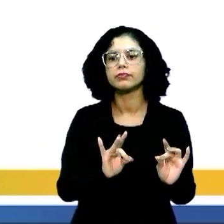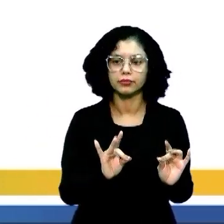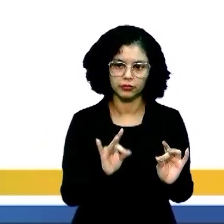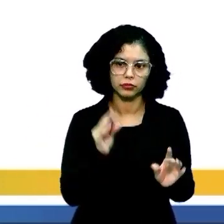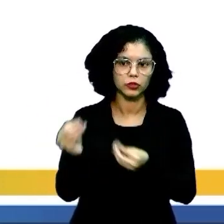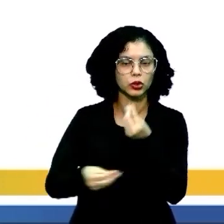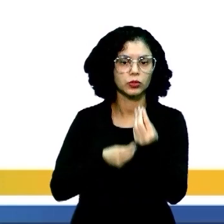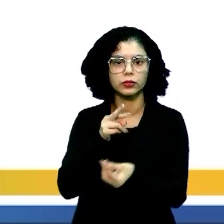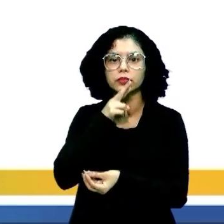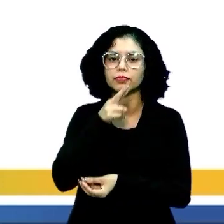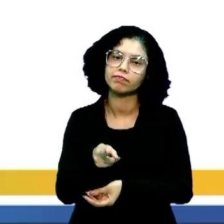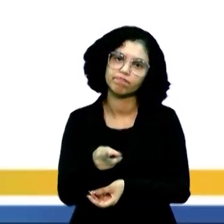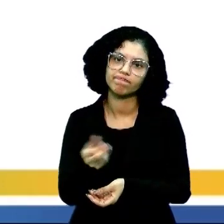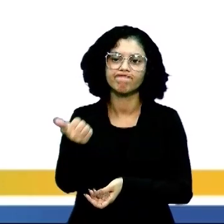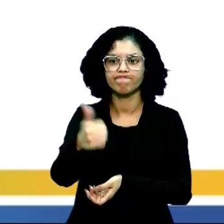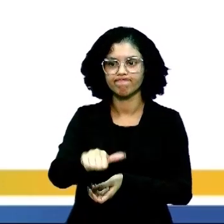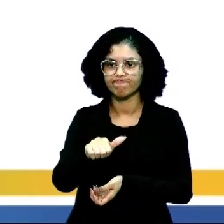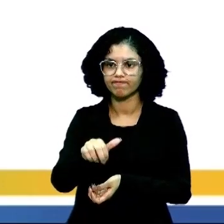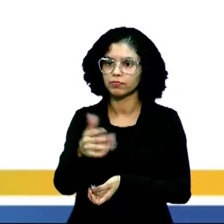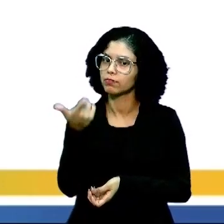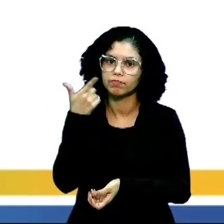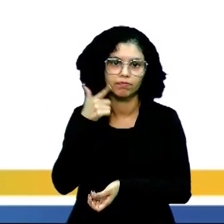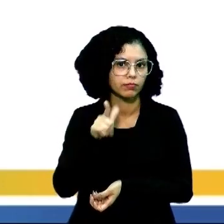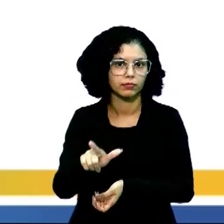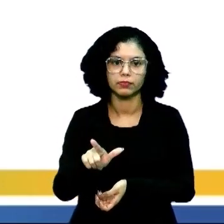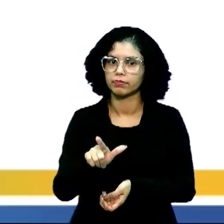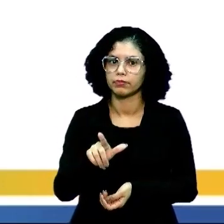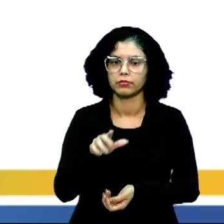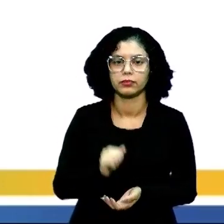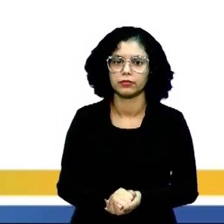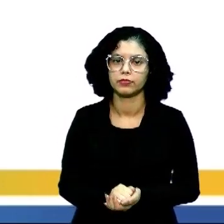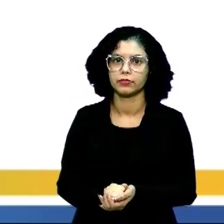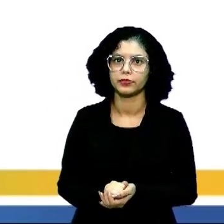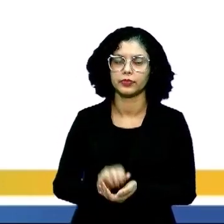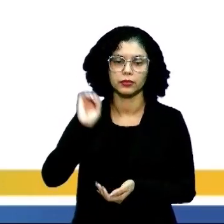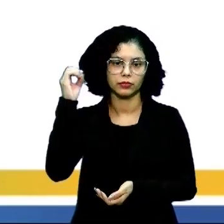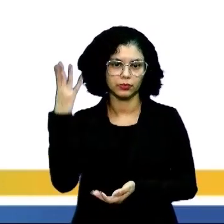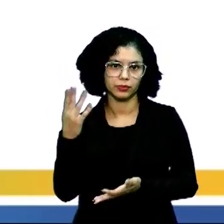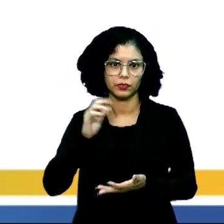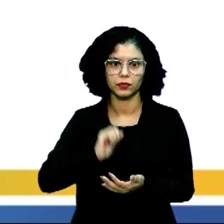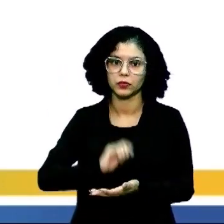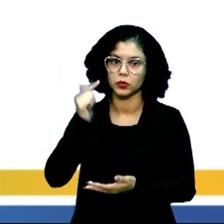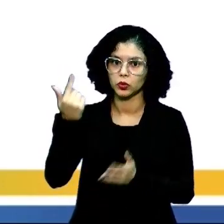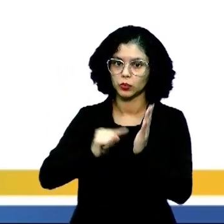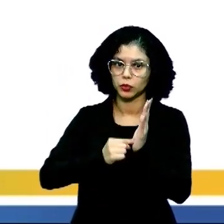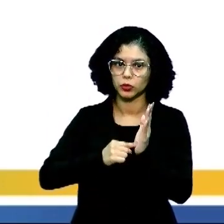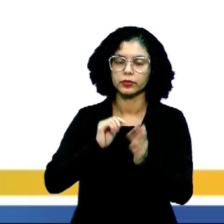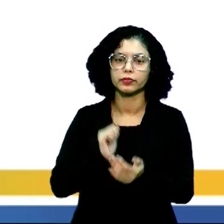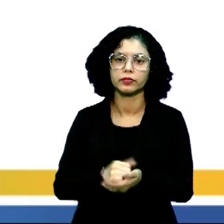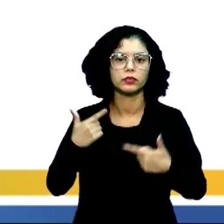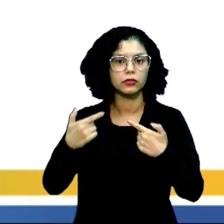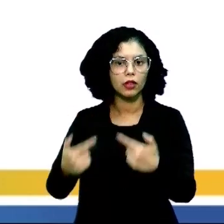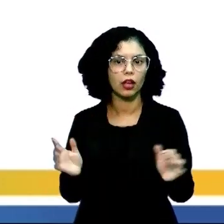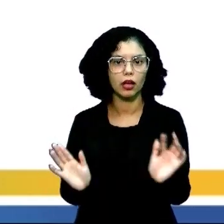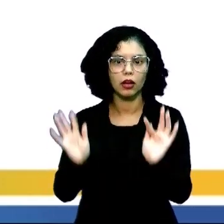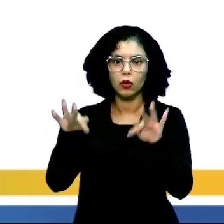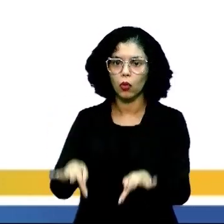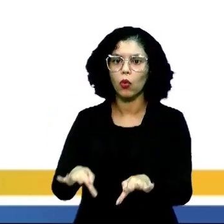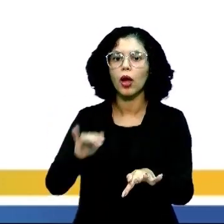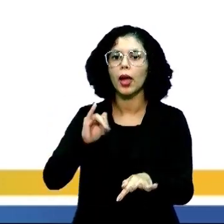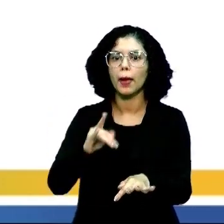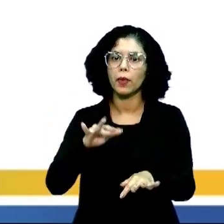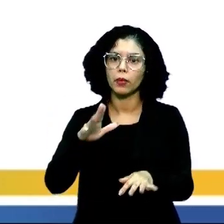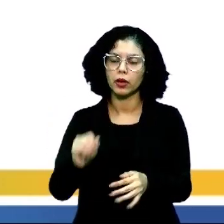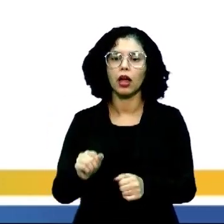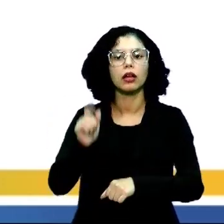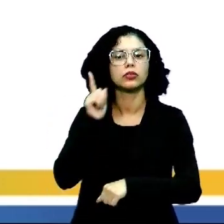como resposta aí um fracasso. Os Estados Unidos não conseguiram, por exemplo, essa proeza, tá? Outro ponto, a guerra se tornou